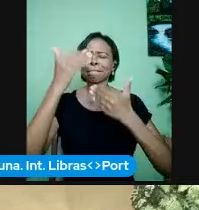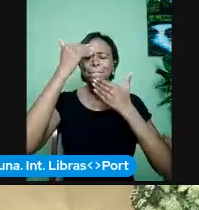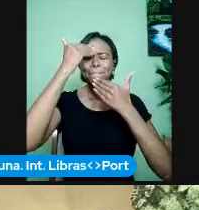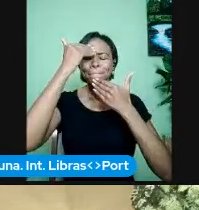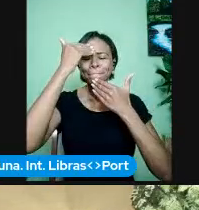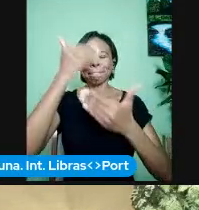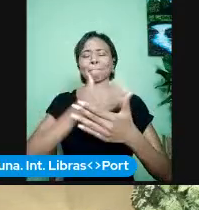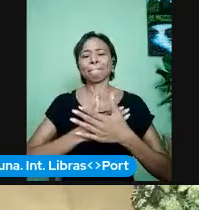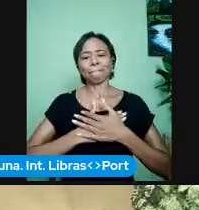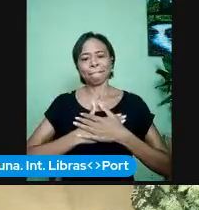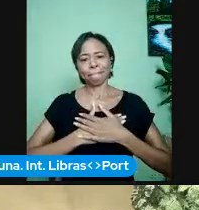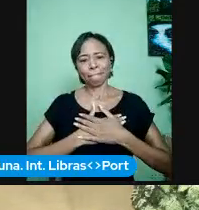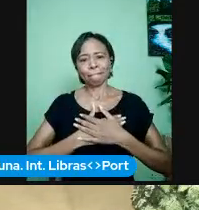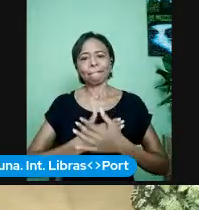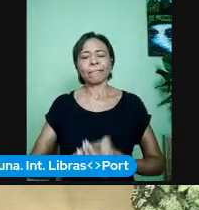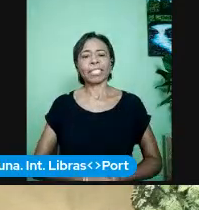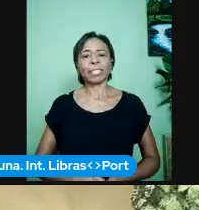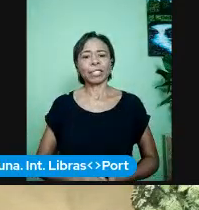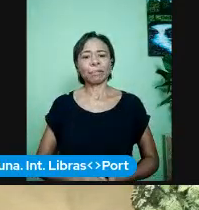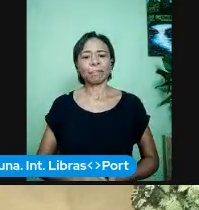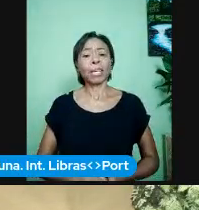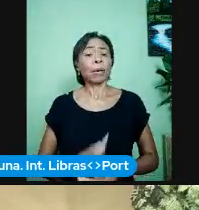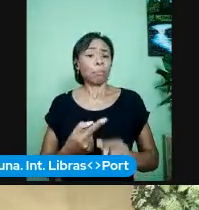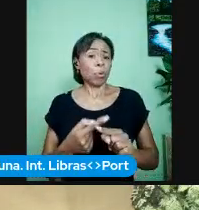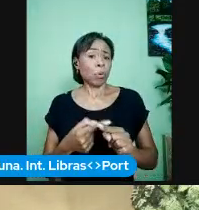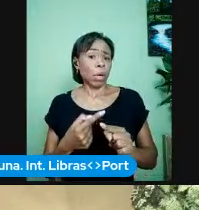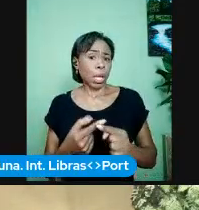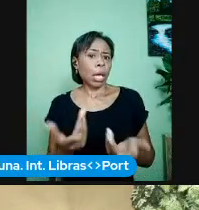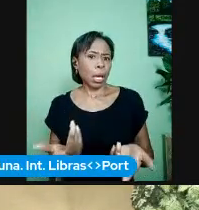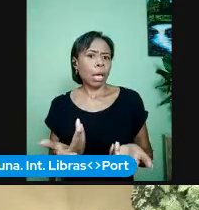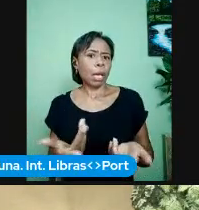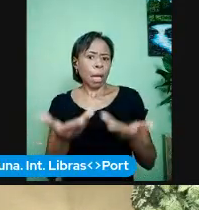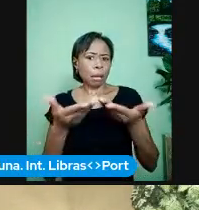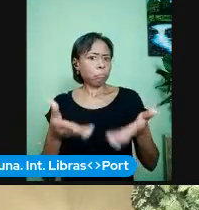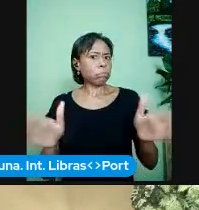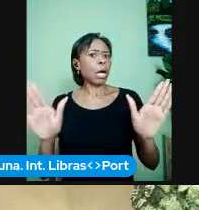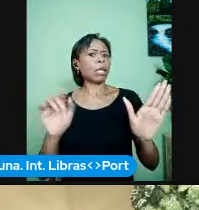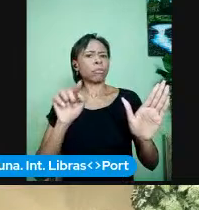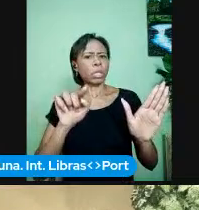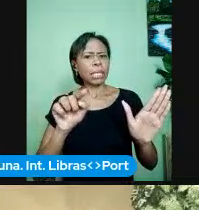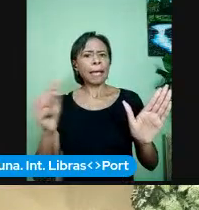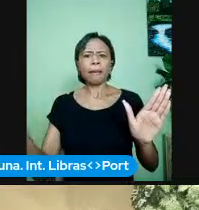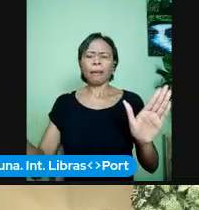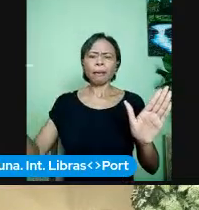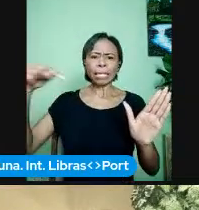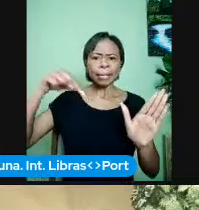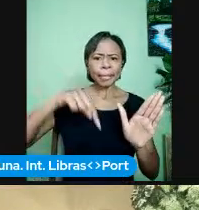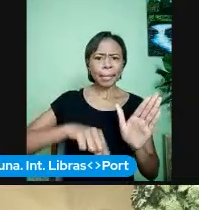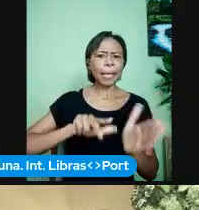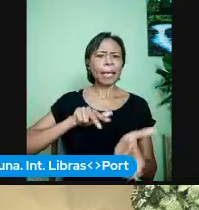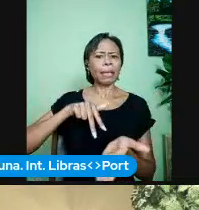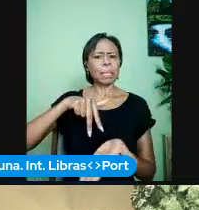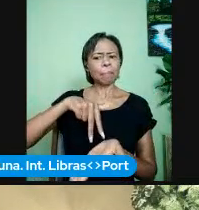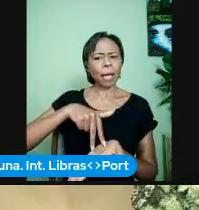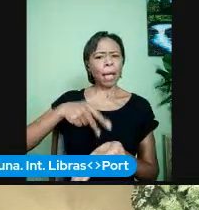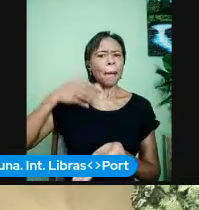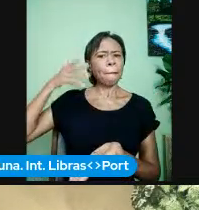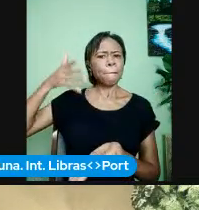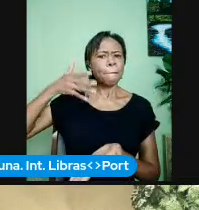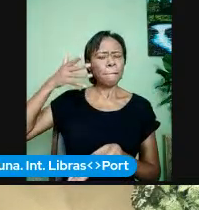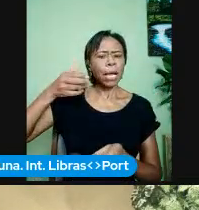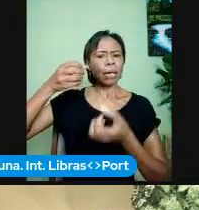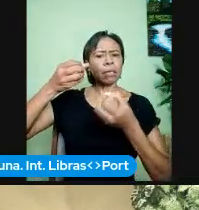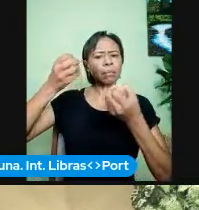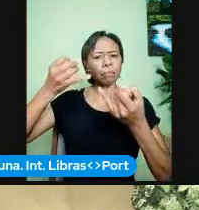coração quem abre nessa disponibilidade de vir aqui, falar com os estudantes, falar com os professores